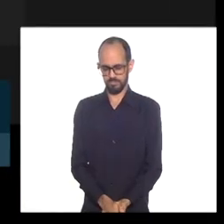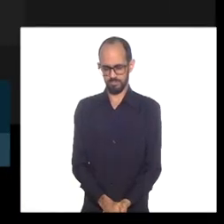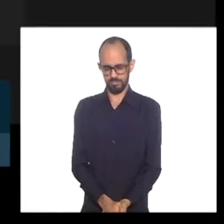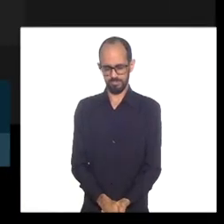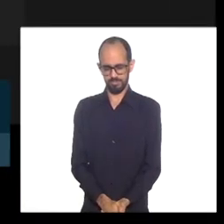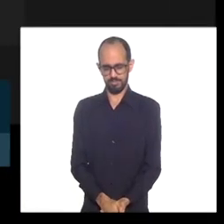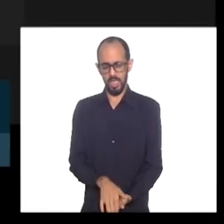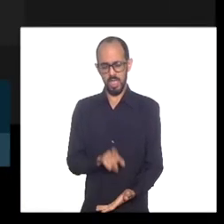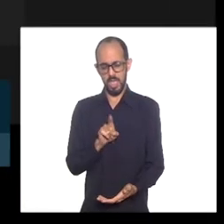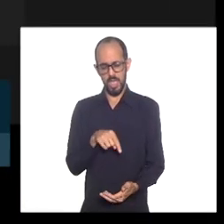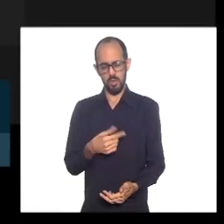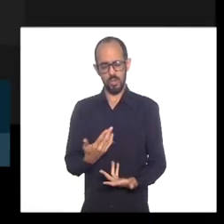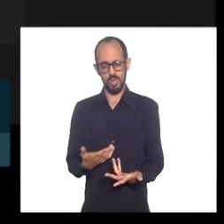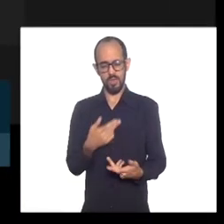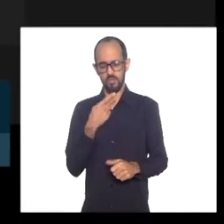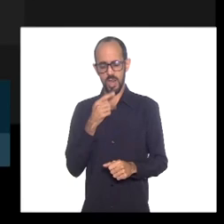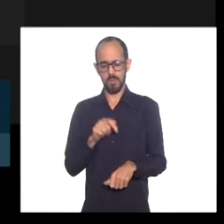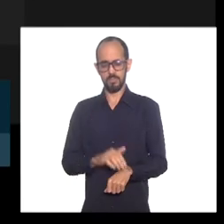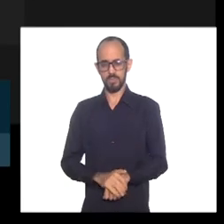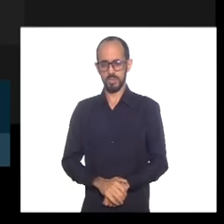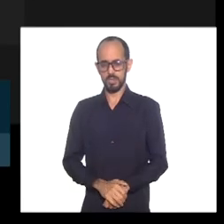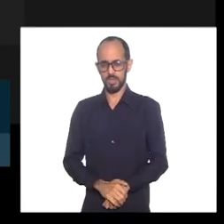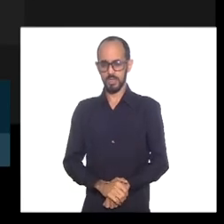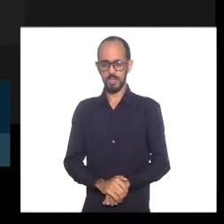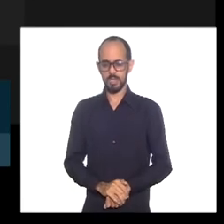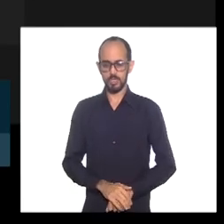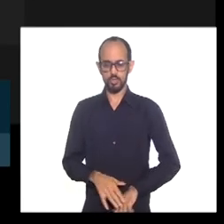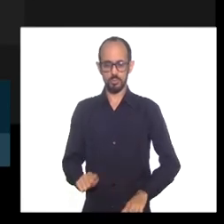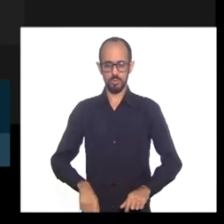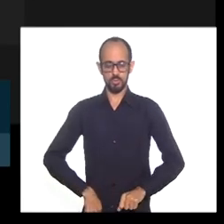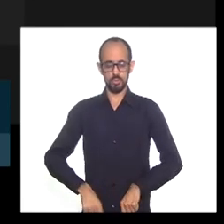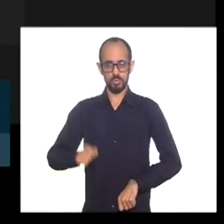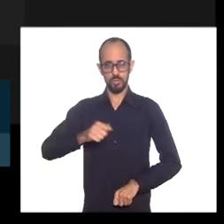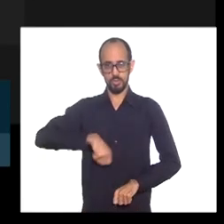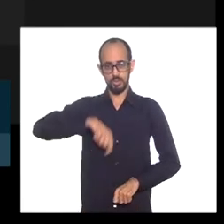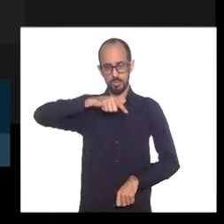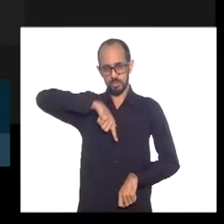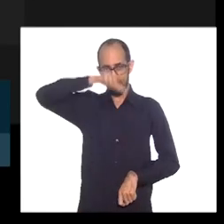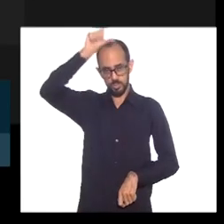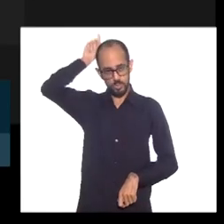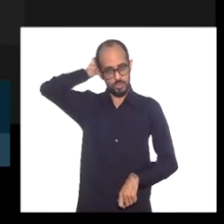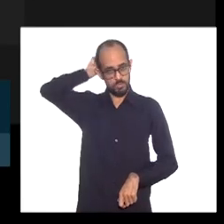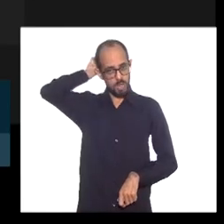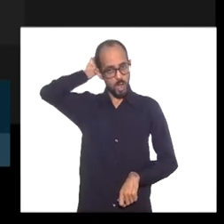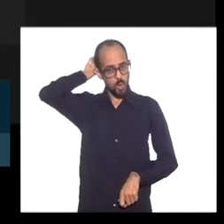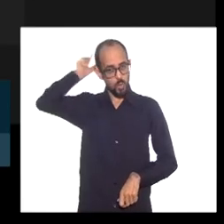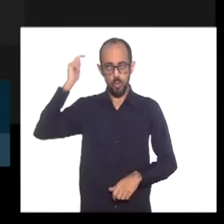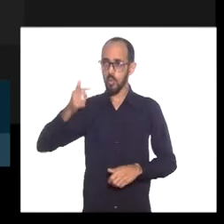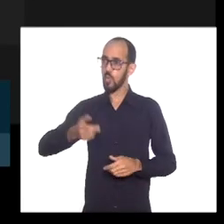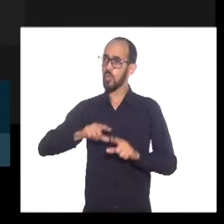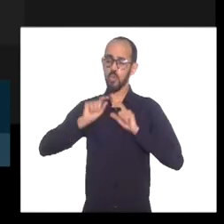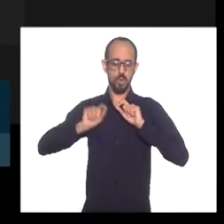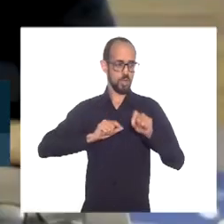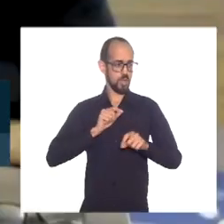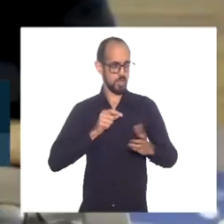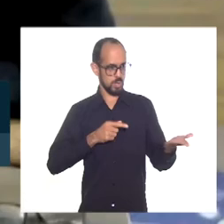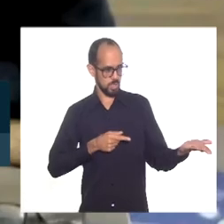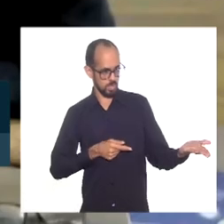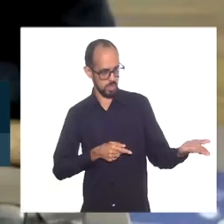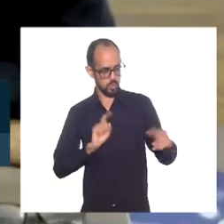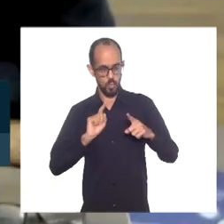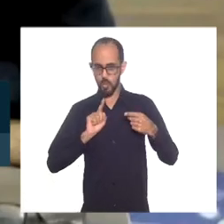parte que eu queria fazer. Então, Luiz, eu acho que, com bastante objetividade, é